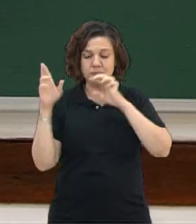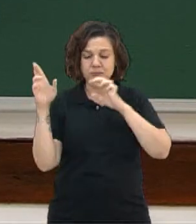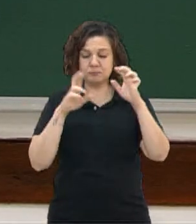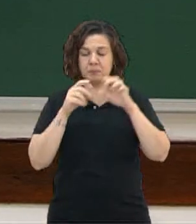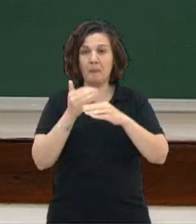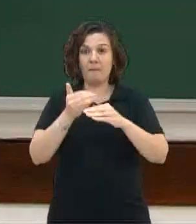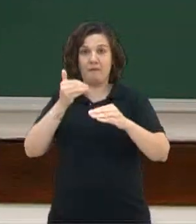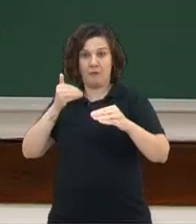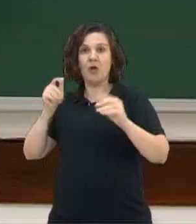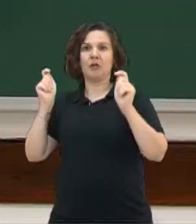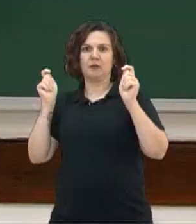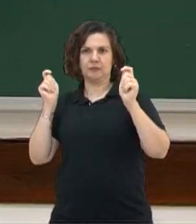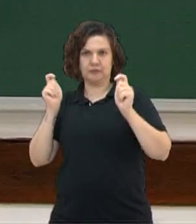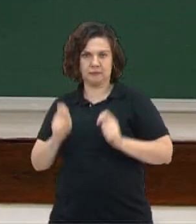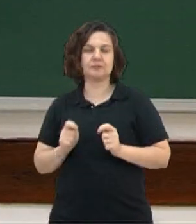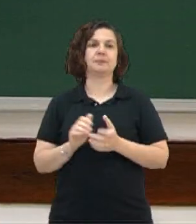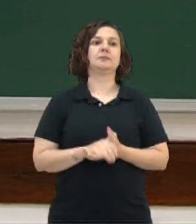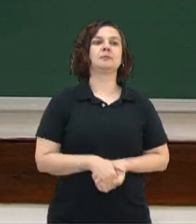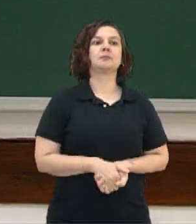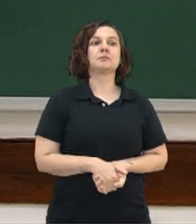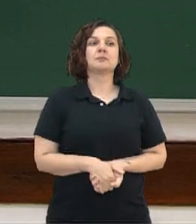conseguimos obter essas informações.